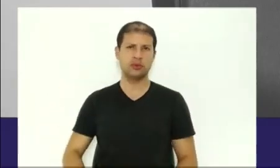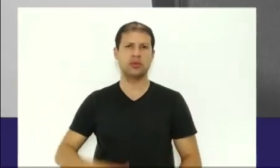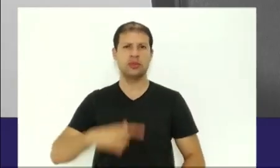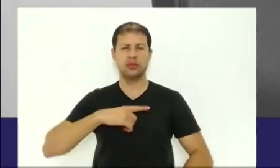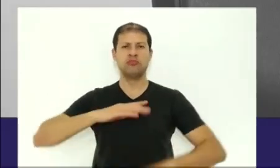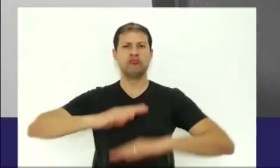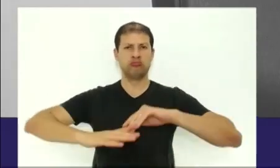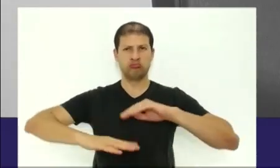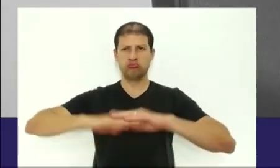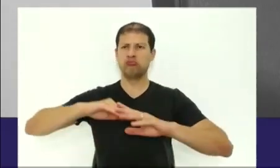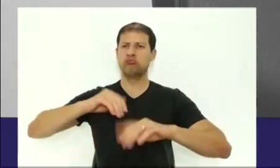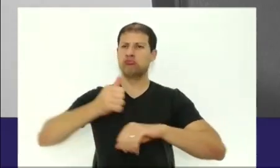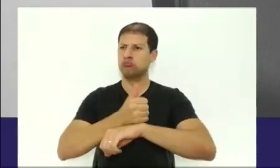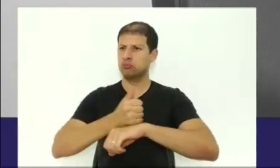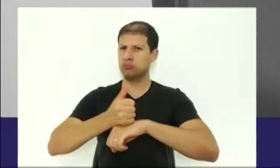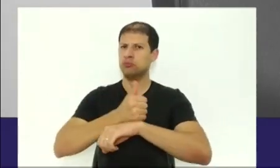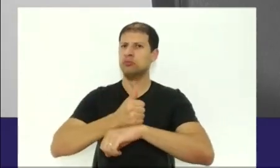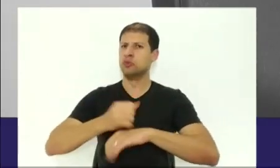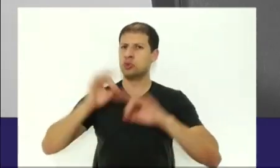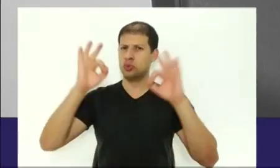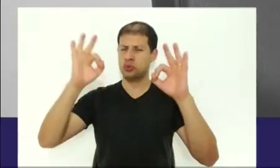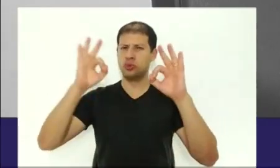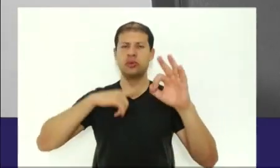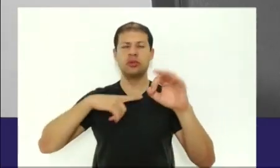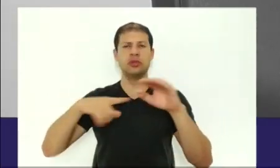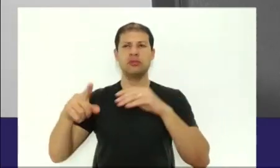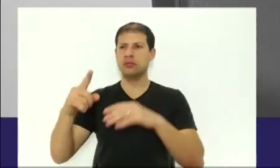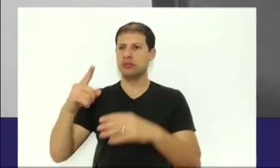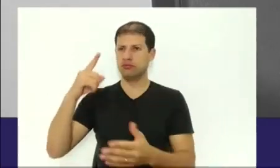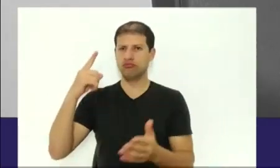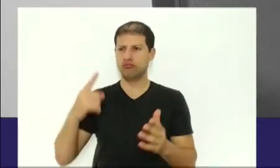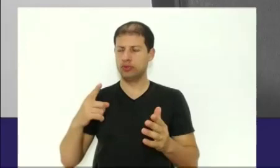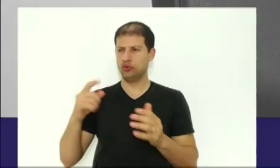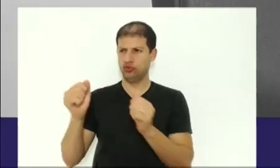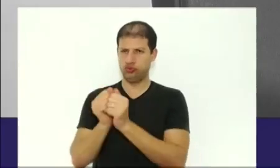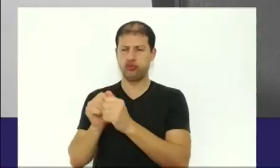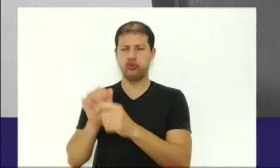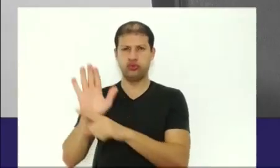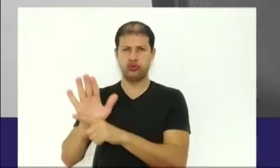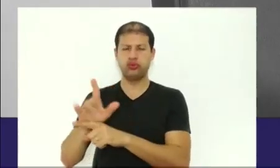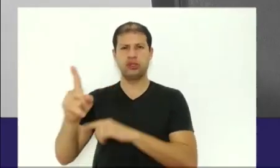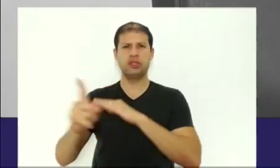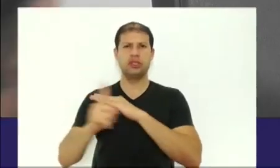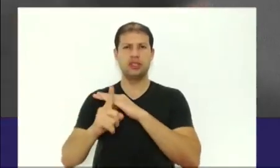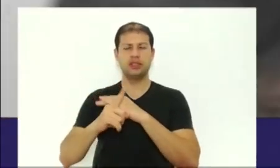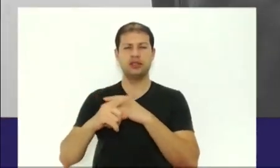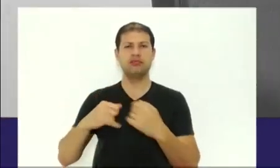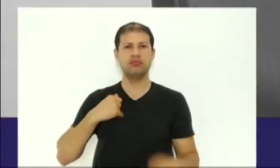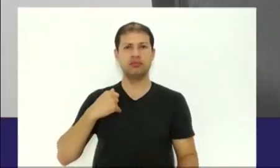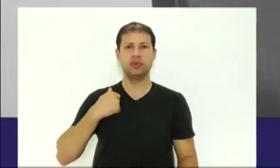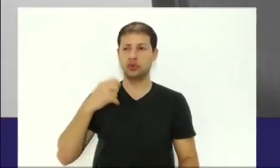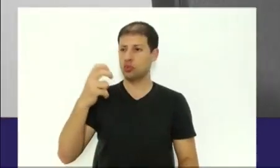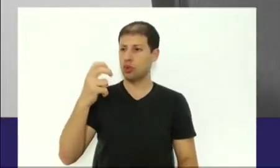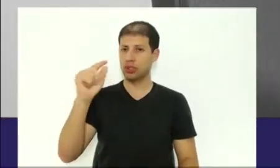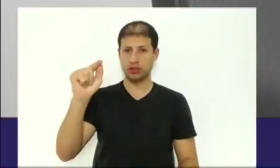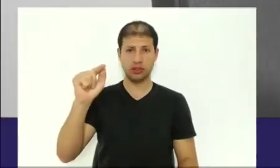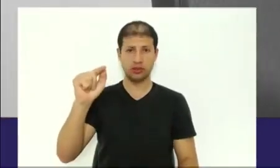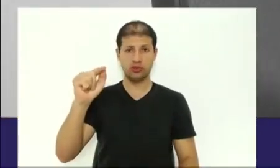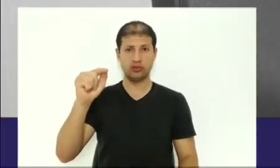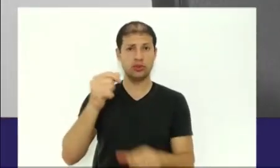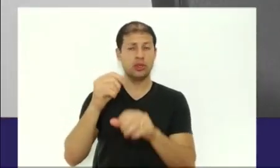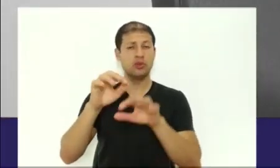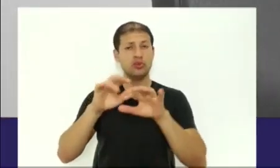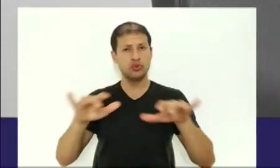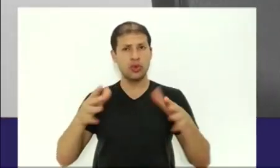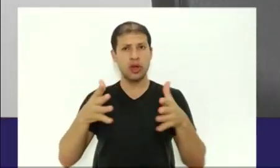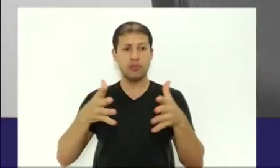nível e comprometidos com o cliente. Com a marca de 57 anos, o escritório ampliou a sua estrutura